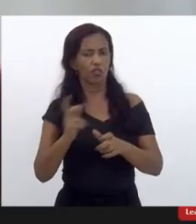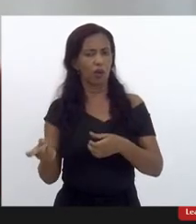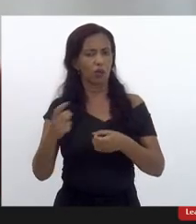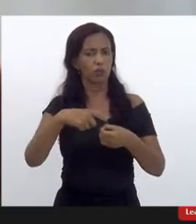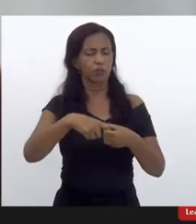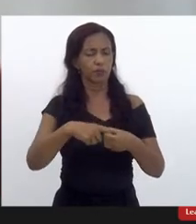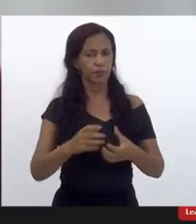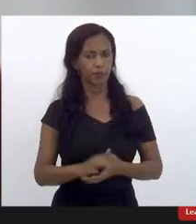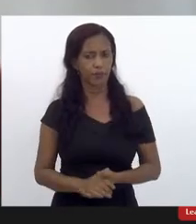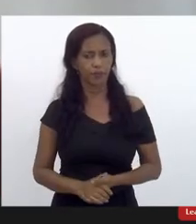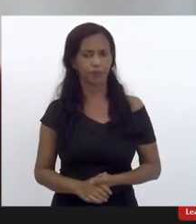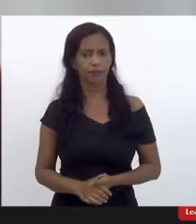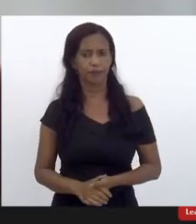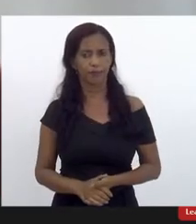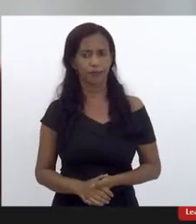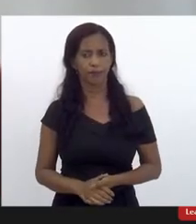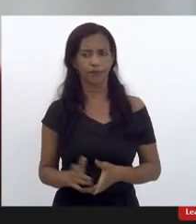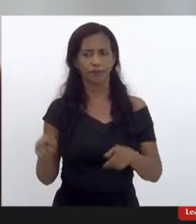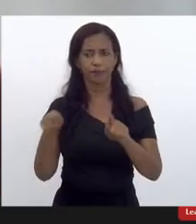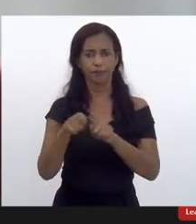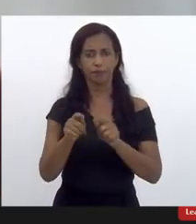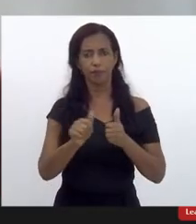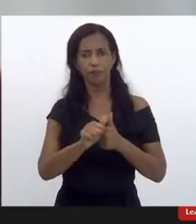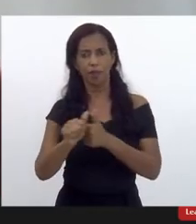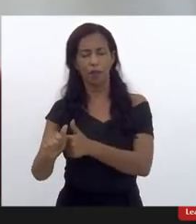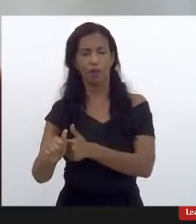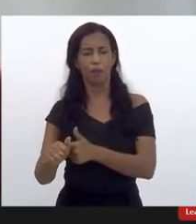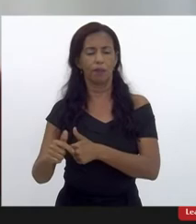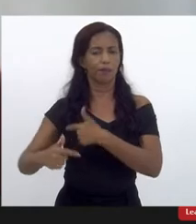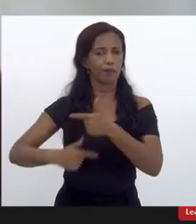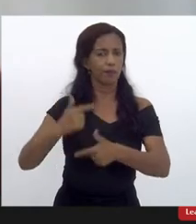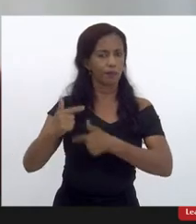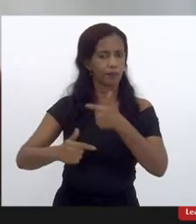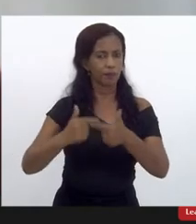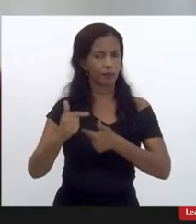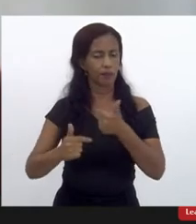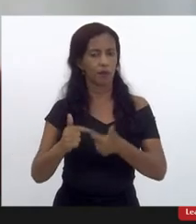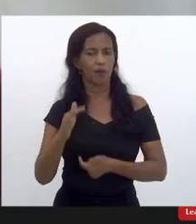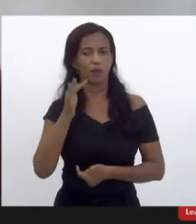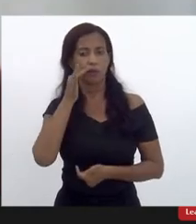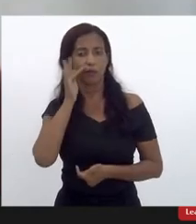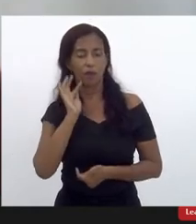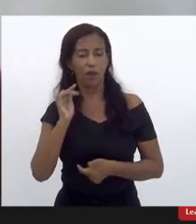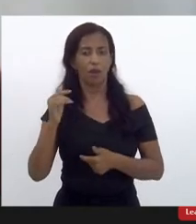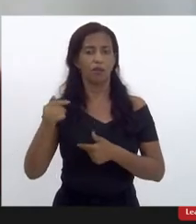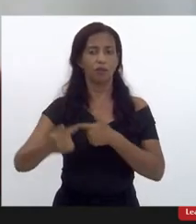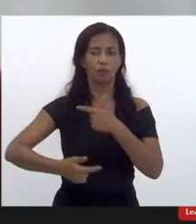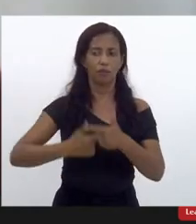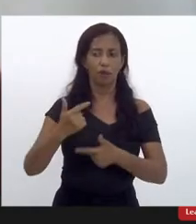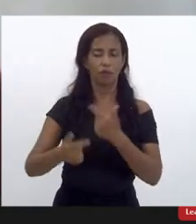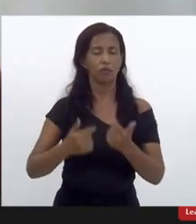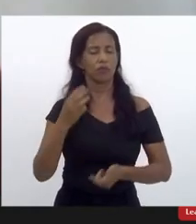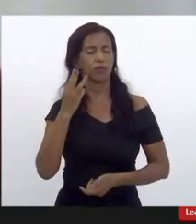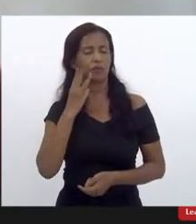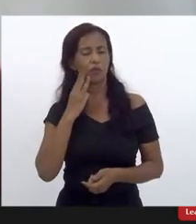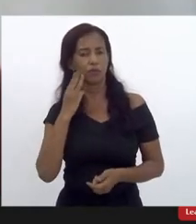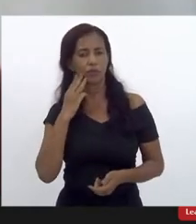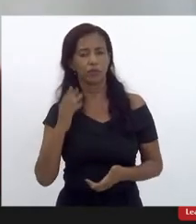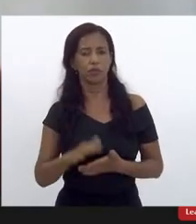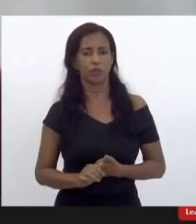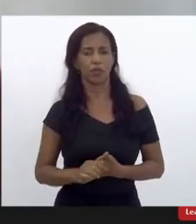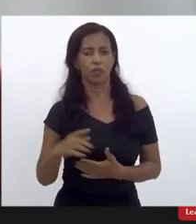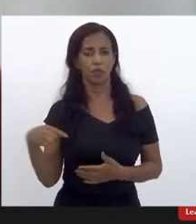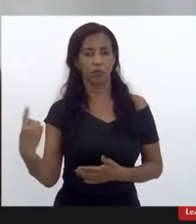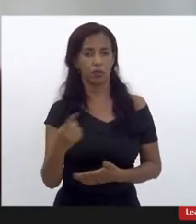né? Inclusive, acompanho a luta do deputado Flávio Serafini, a luta do deputado Valdec, e o